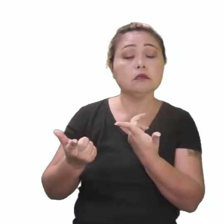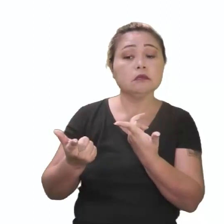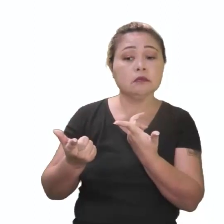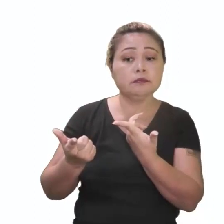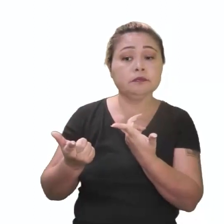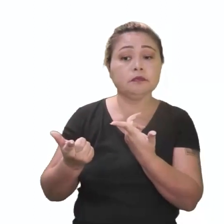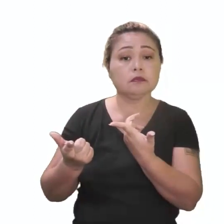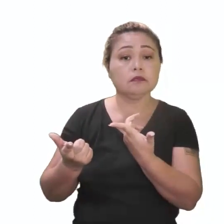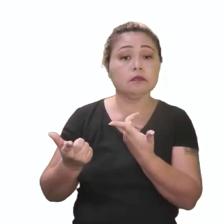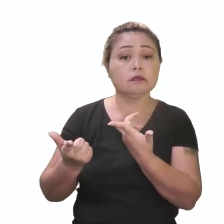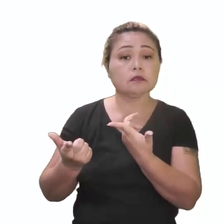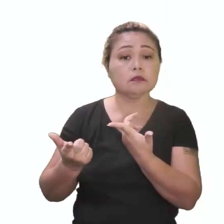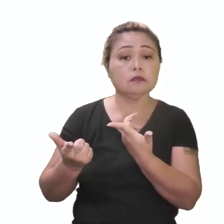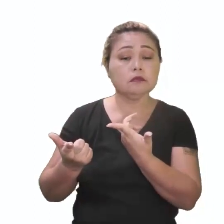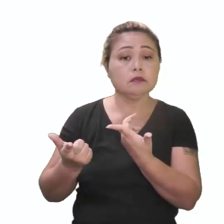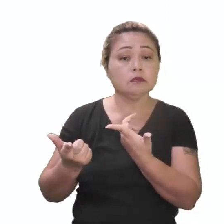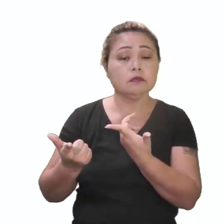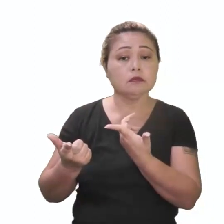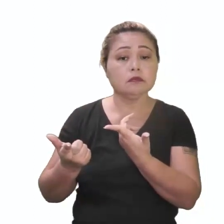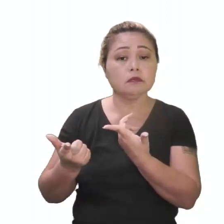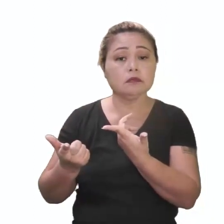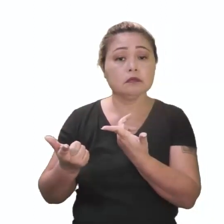Tchum,